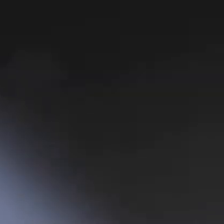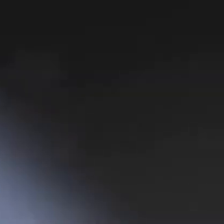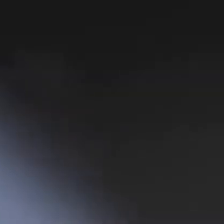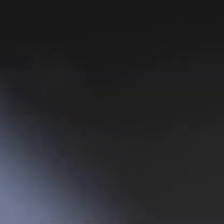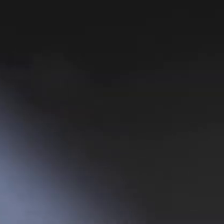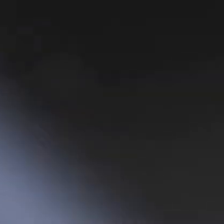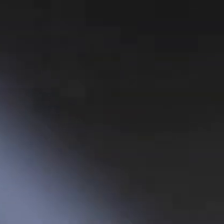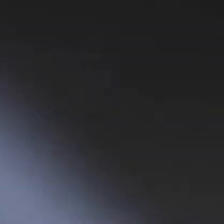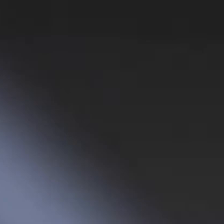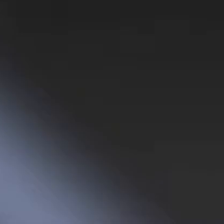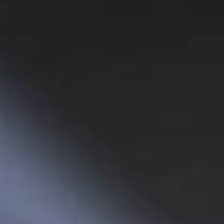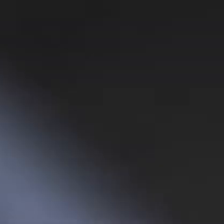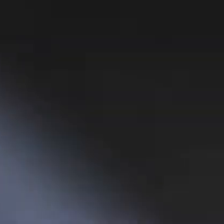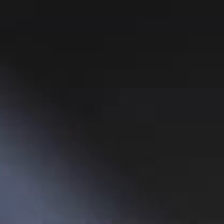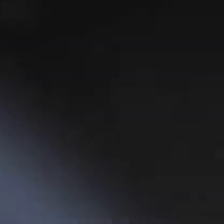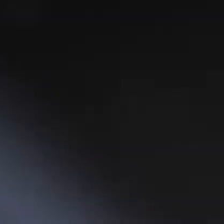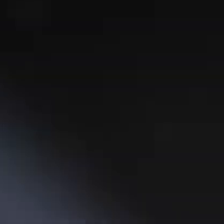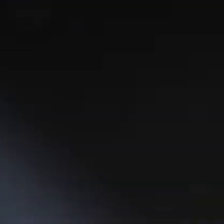Arri Amorim Costa